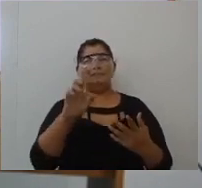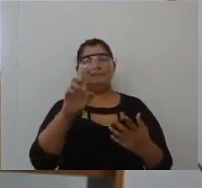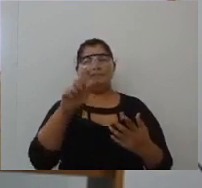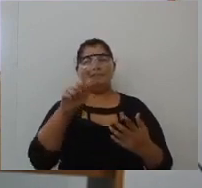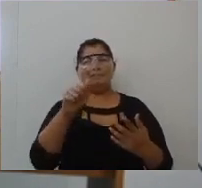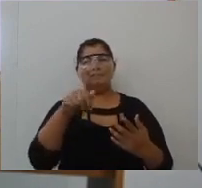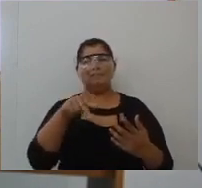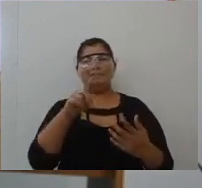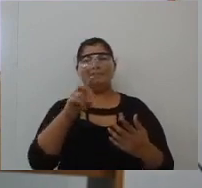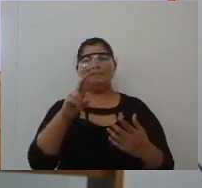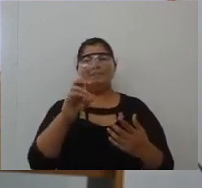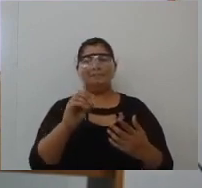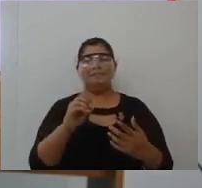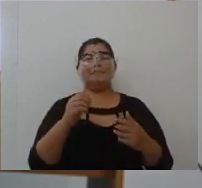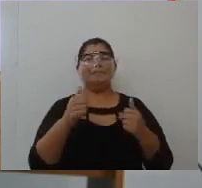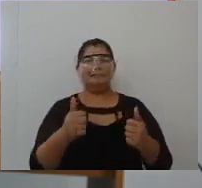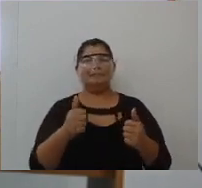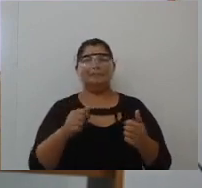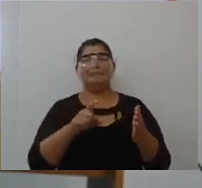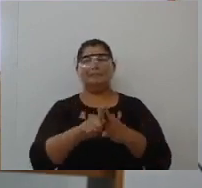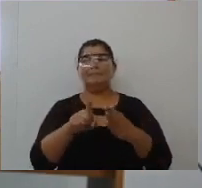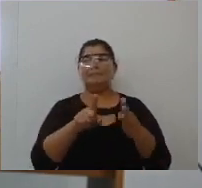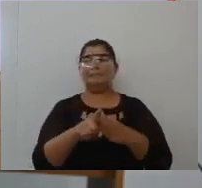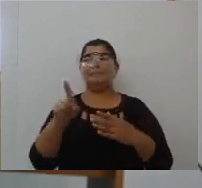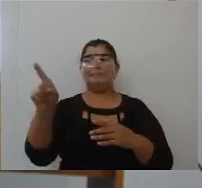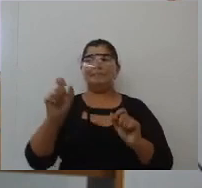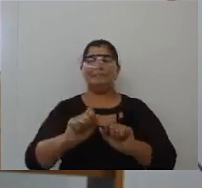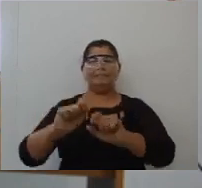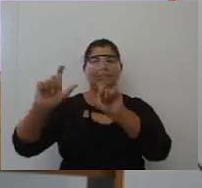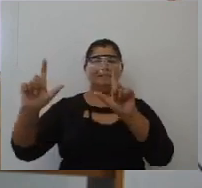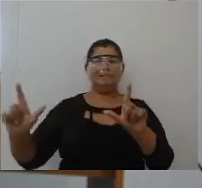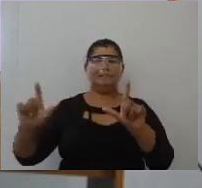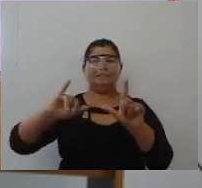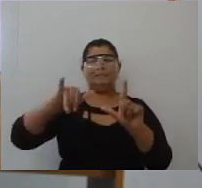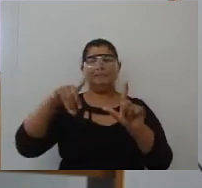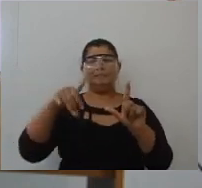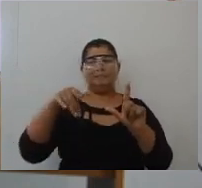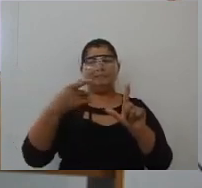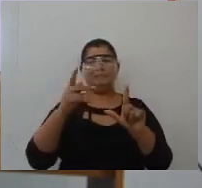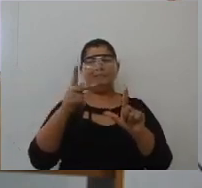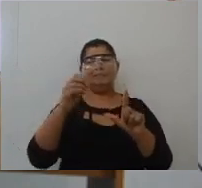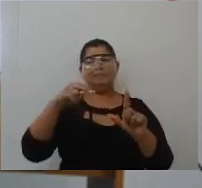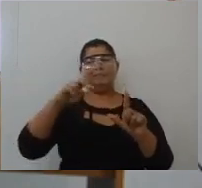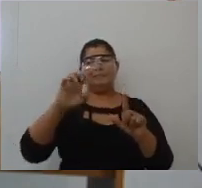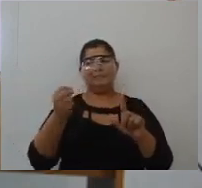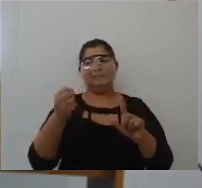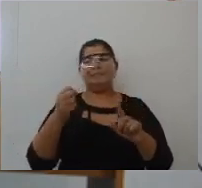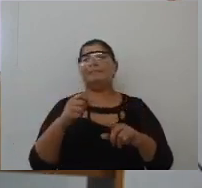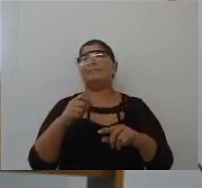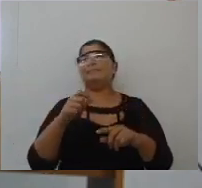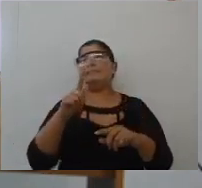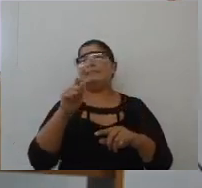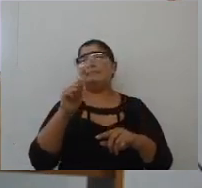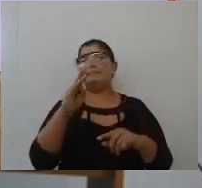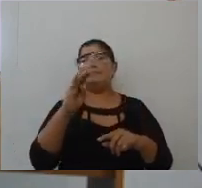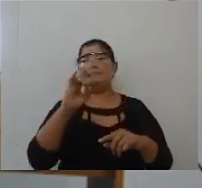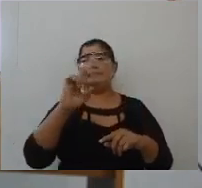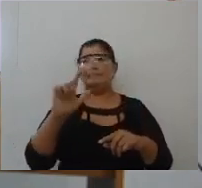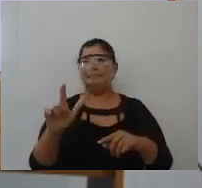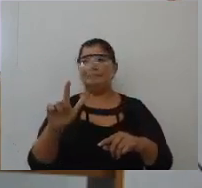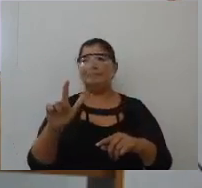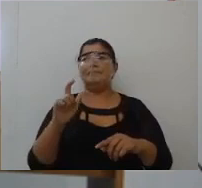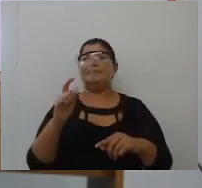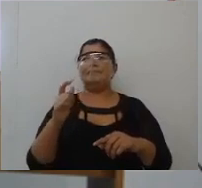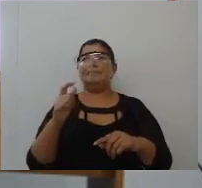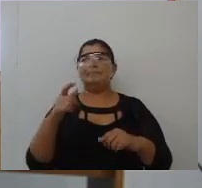Leandro. Vamos embora, tem pergunta na tela. Jones Gabriel da EREM, deve ser Rosa Santana de Carvalho,